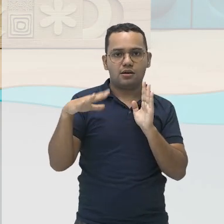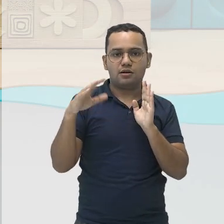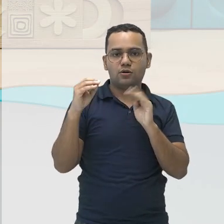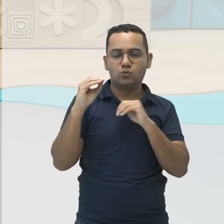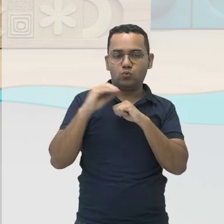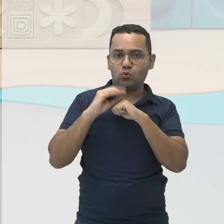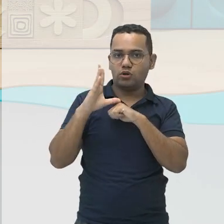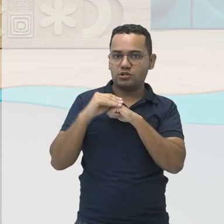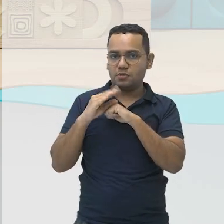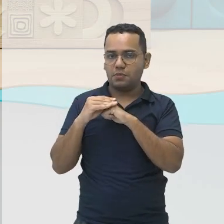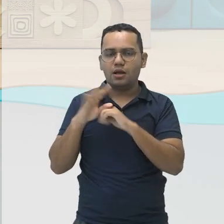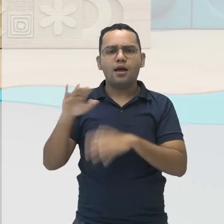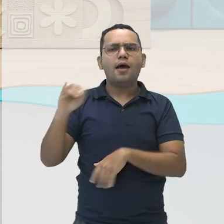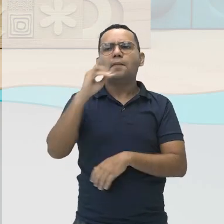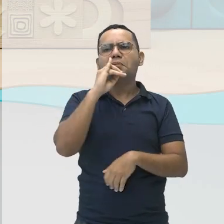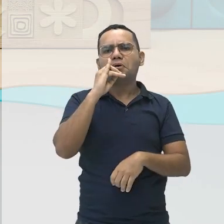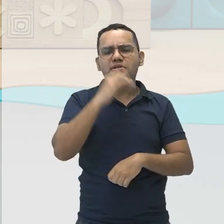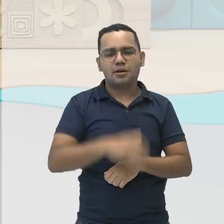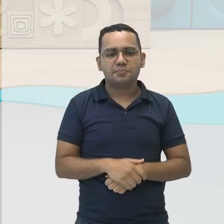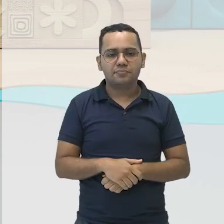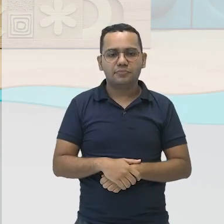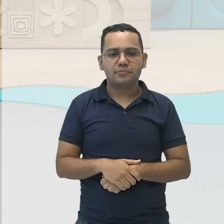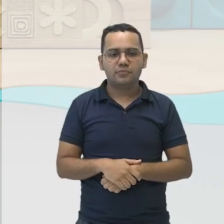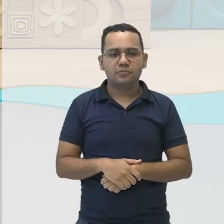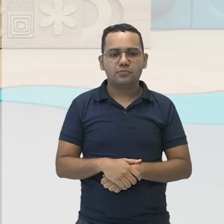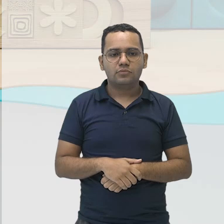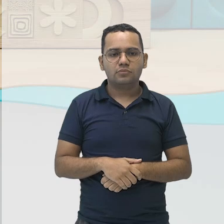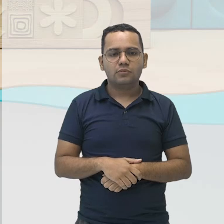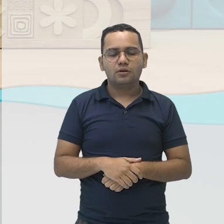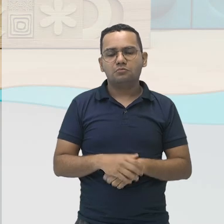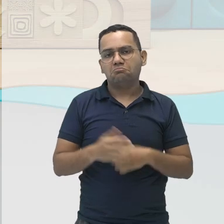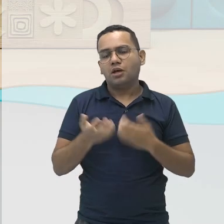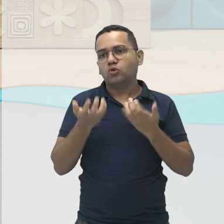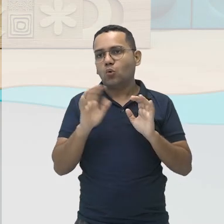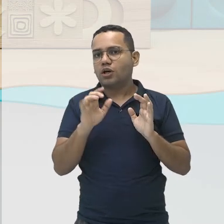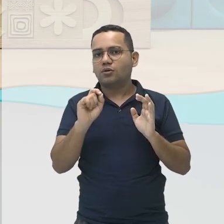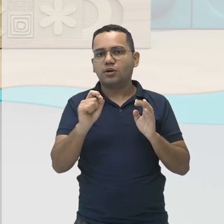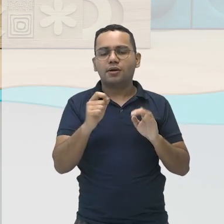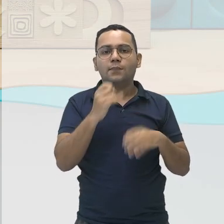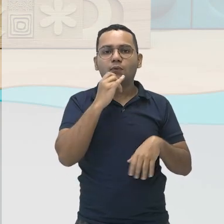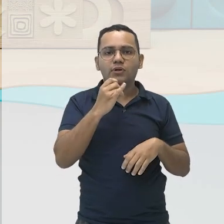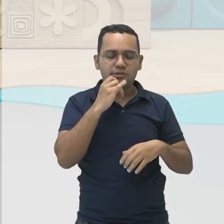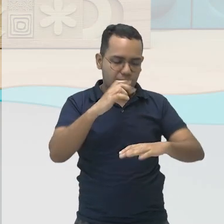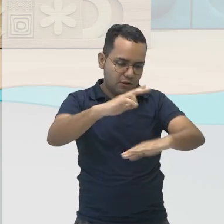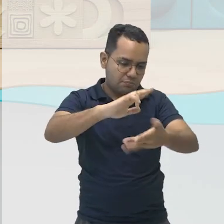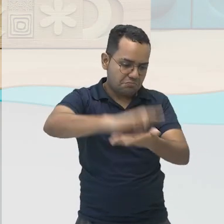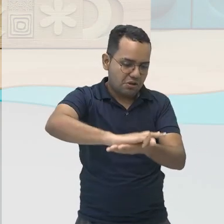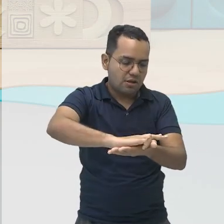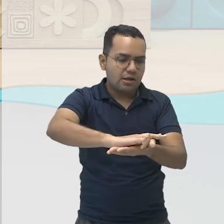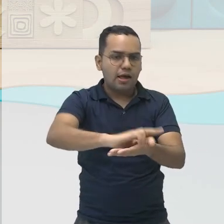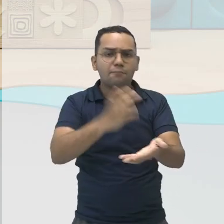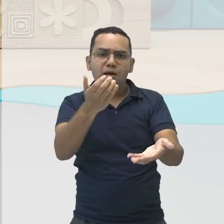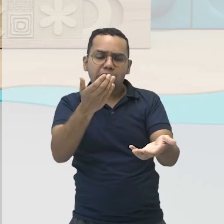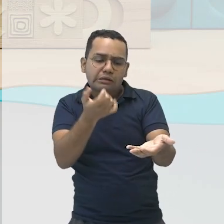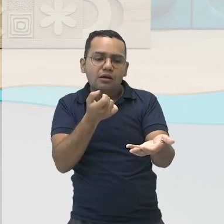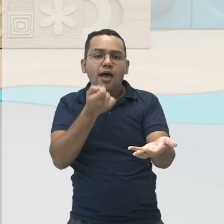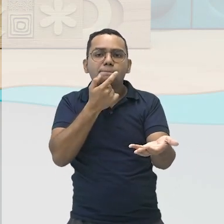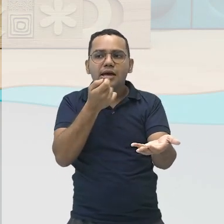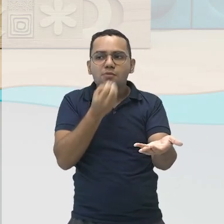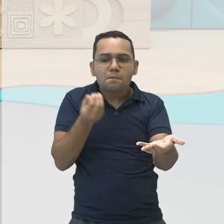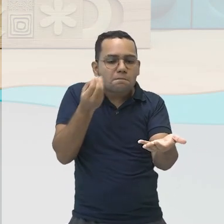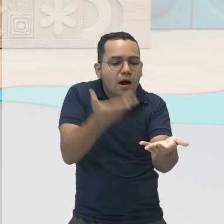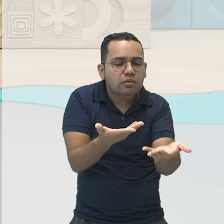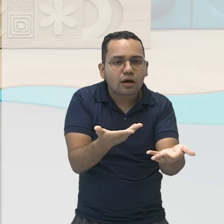Não queira medicar, né? A não ser que você seja um médico, não queira medicar essa vítima, não queira transportar essa